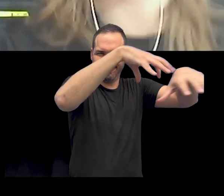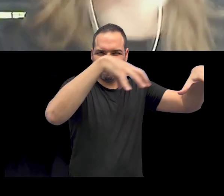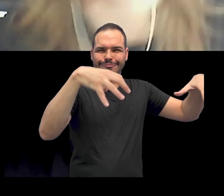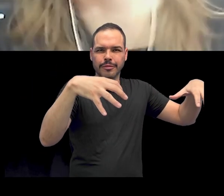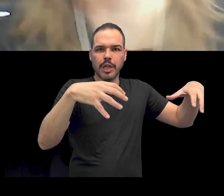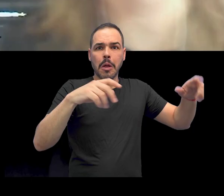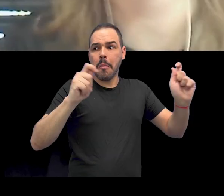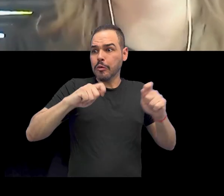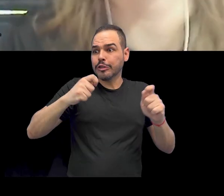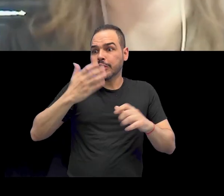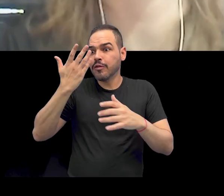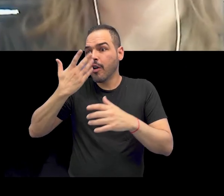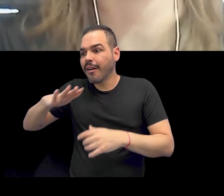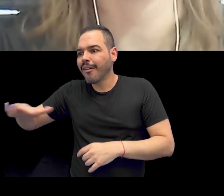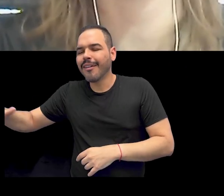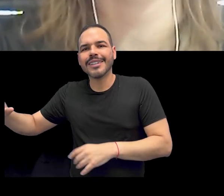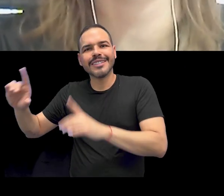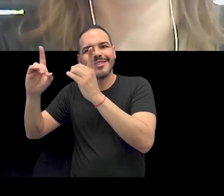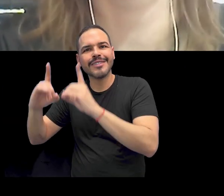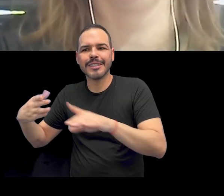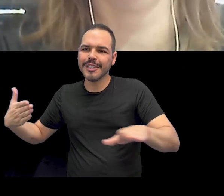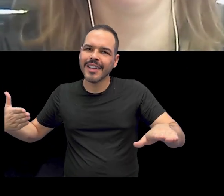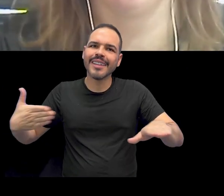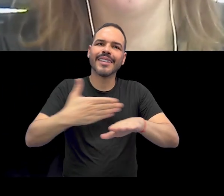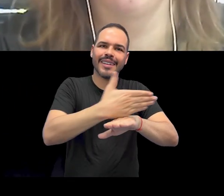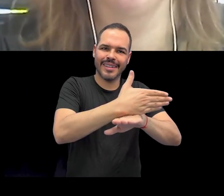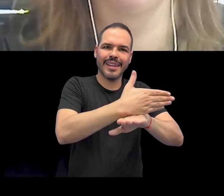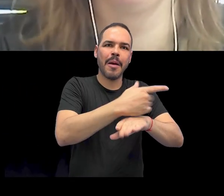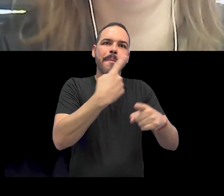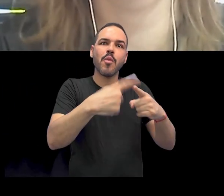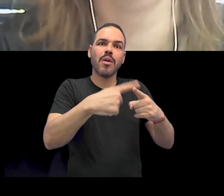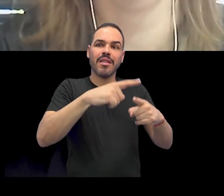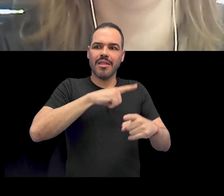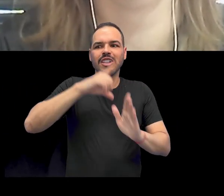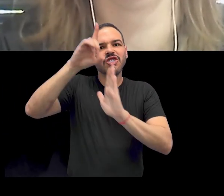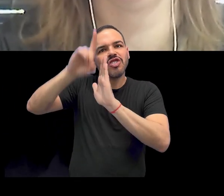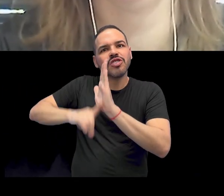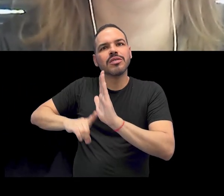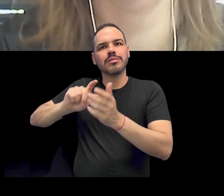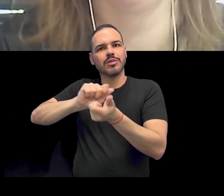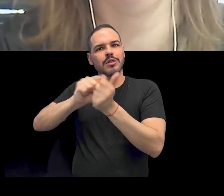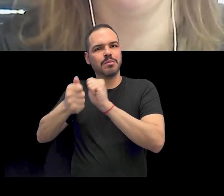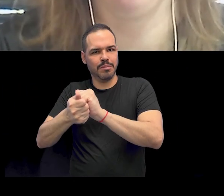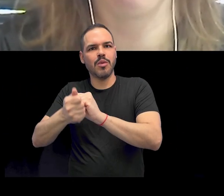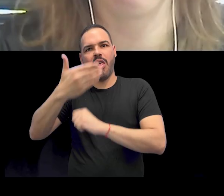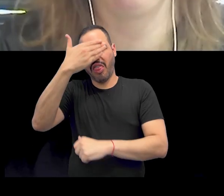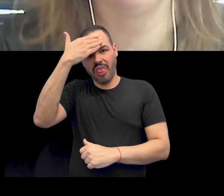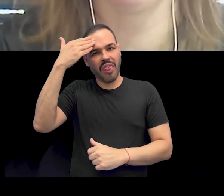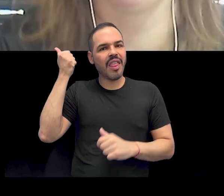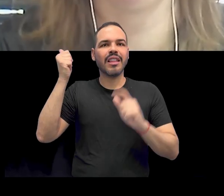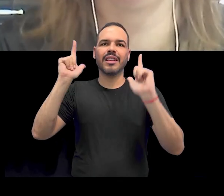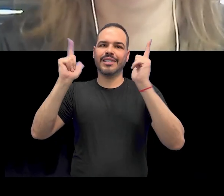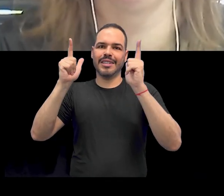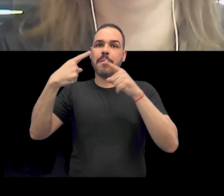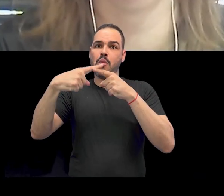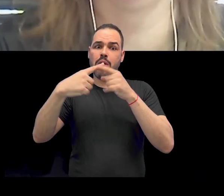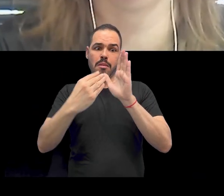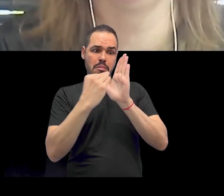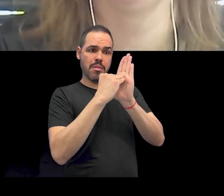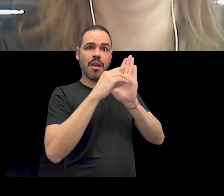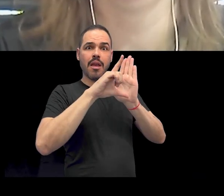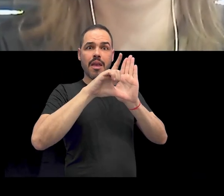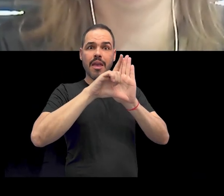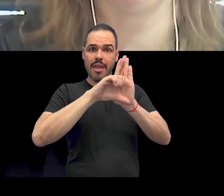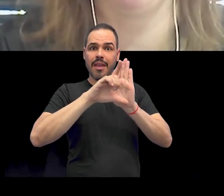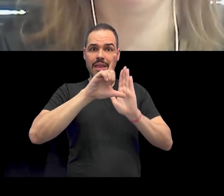das crianças com deficiência. O direito ao esporte e ao lazer também se faz presente na LBI, não só na perspectiva,